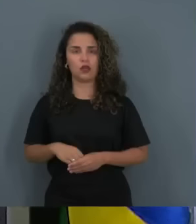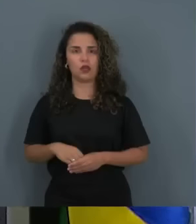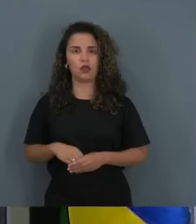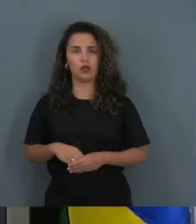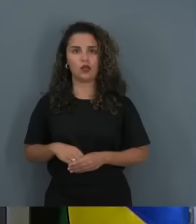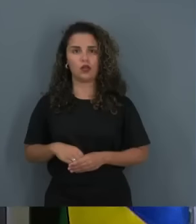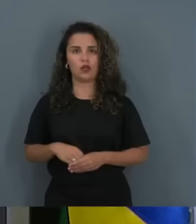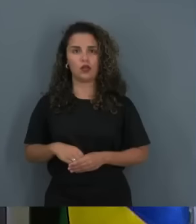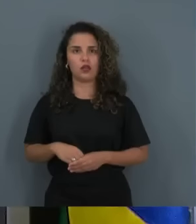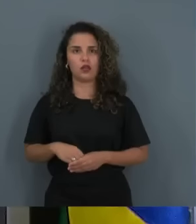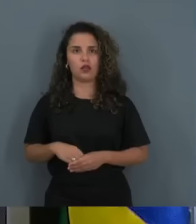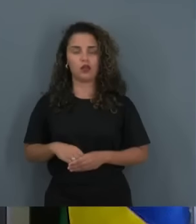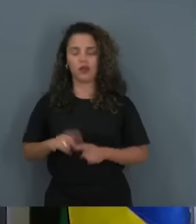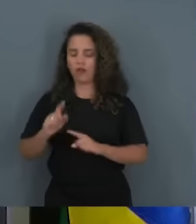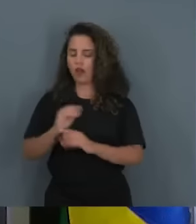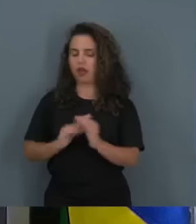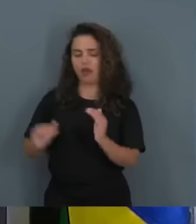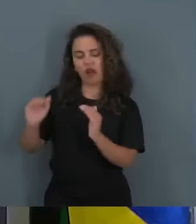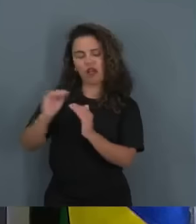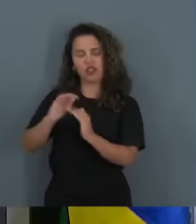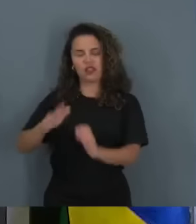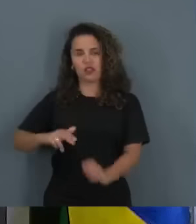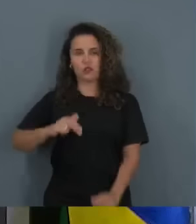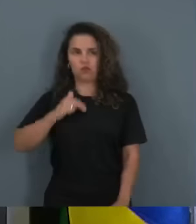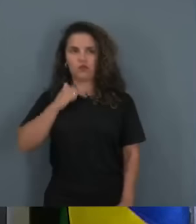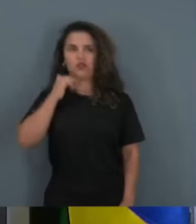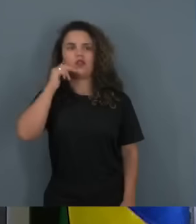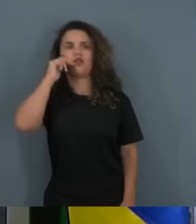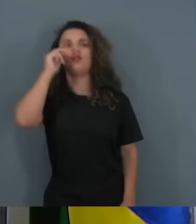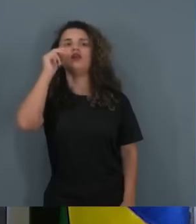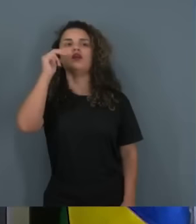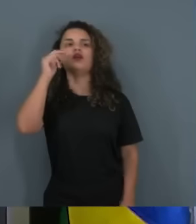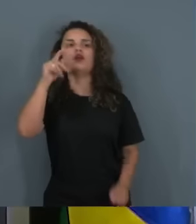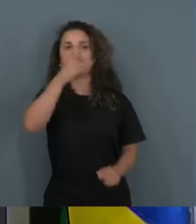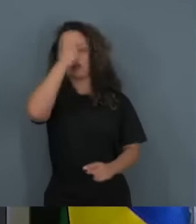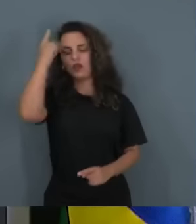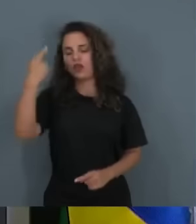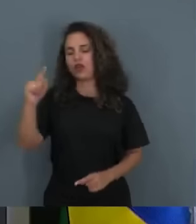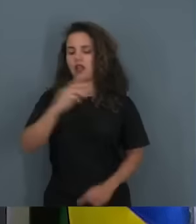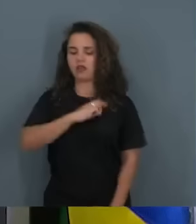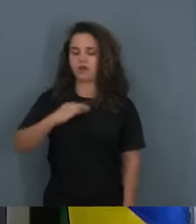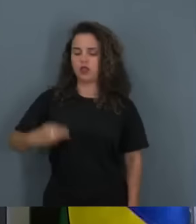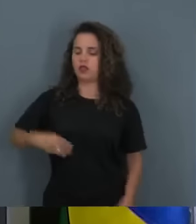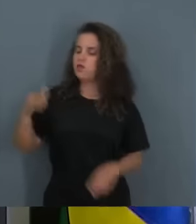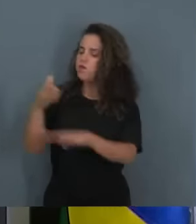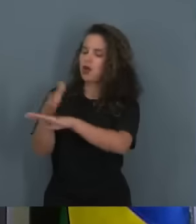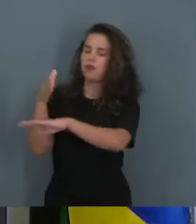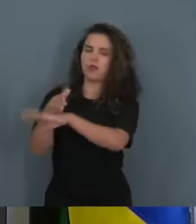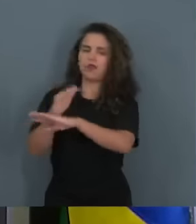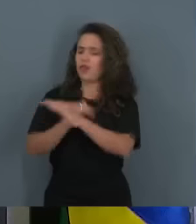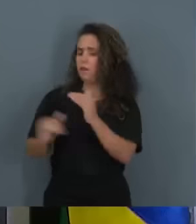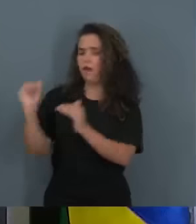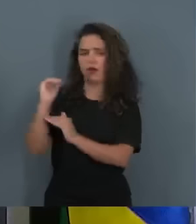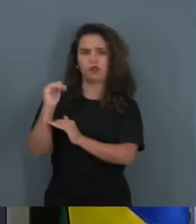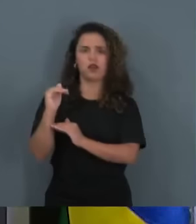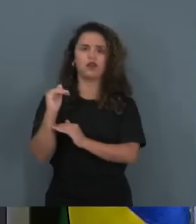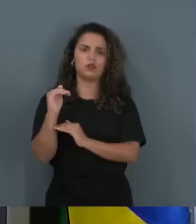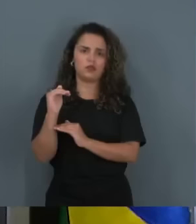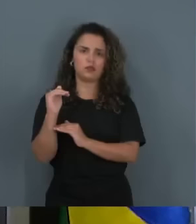Aí exacerbou a vaidade daqueles ministros que lá estão, da maioria.